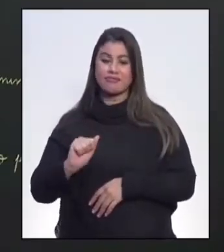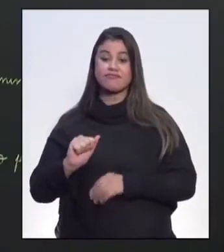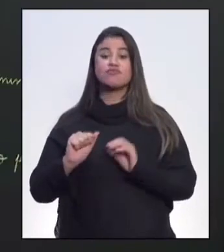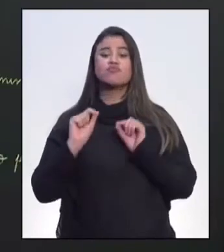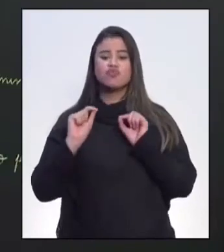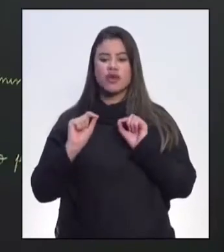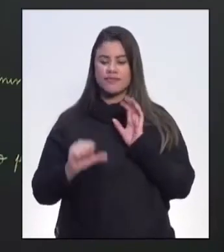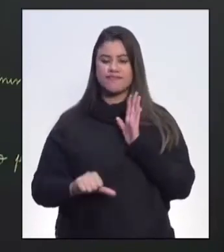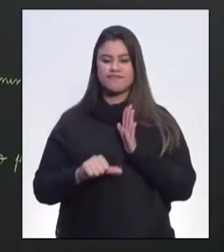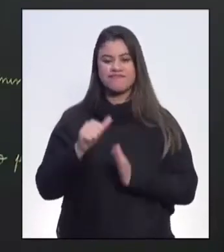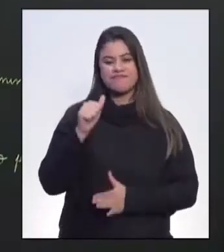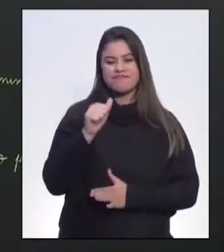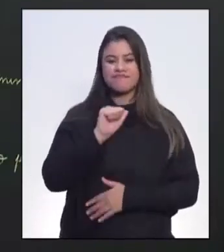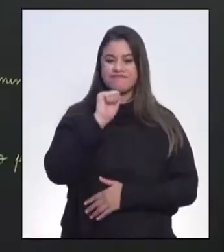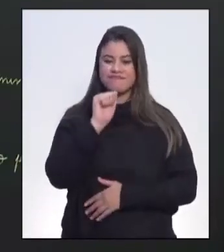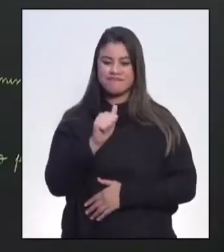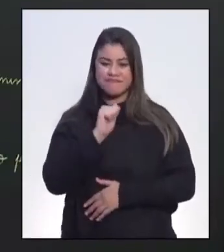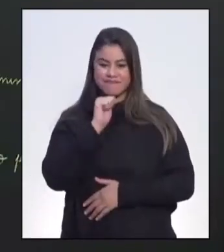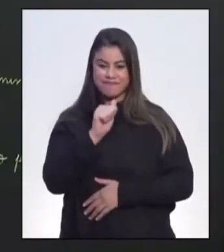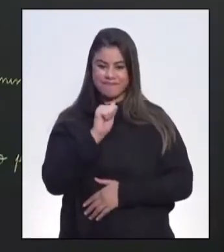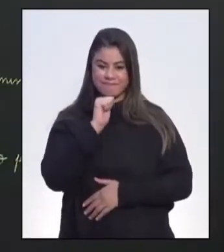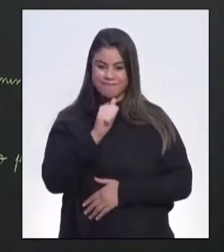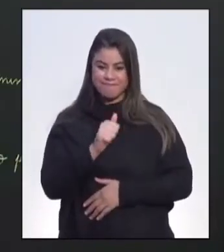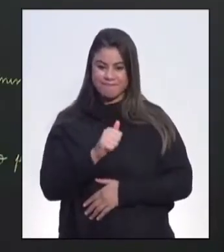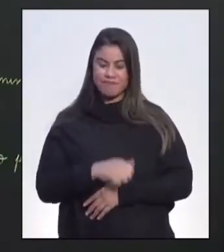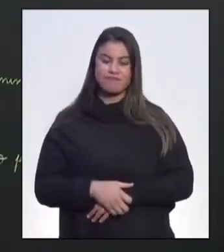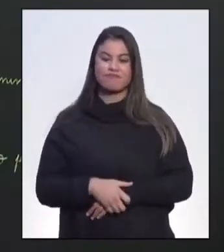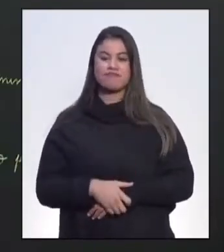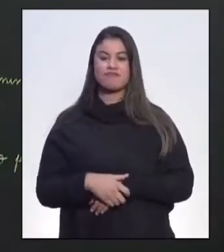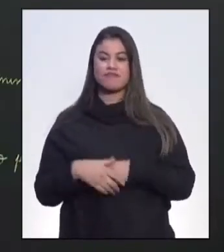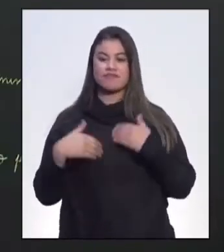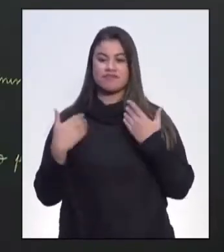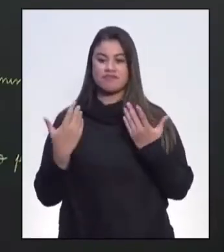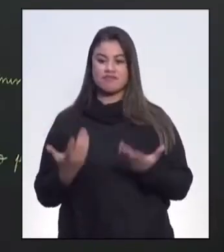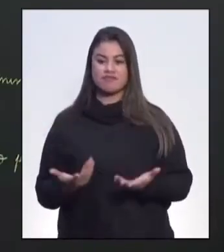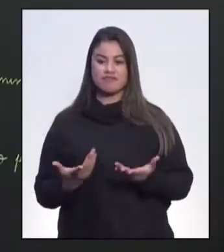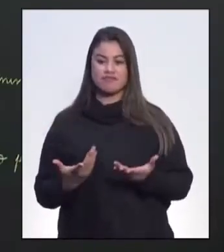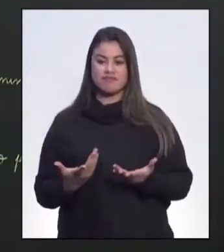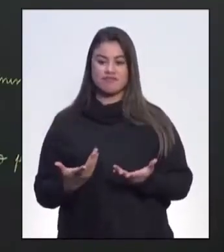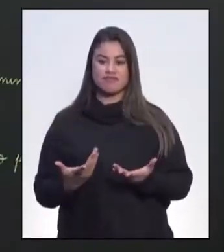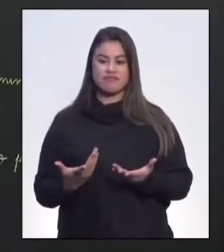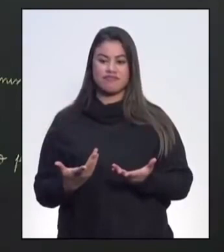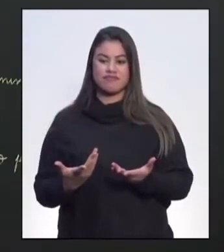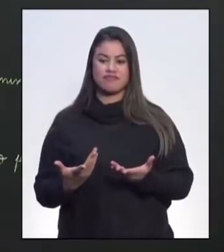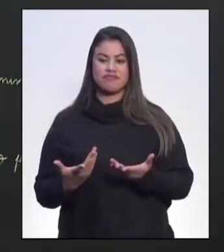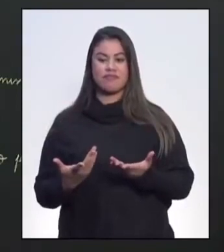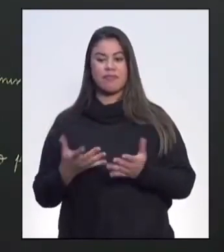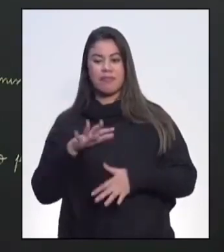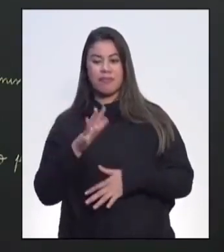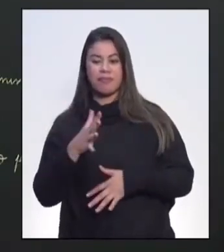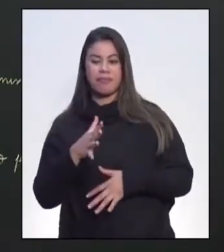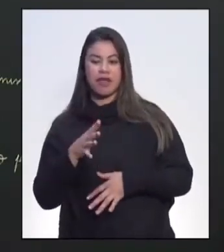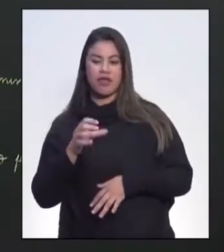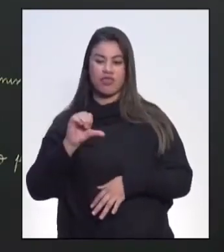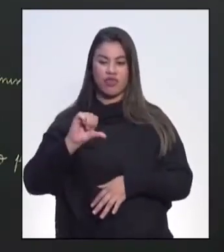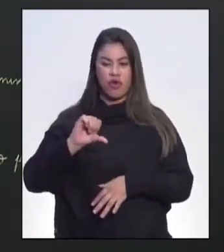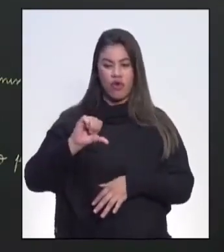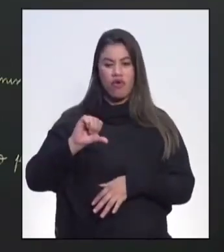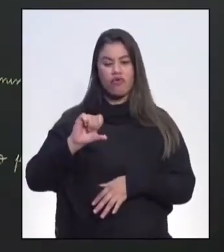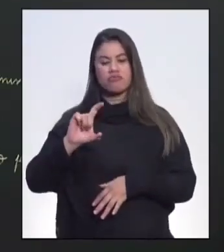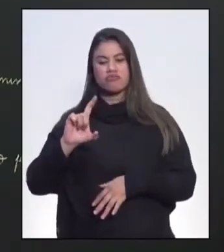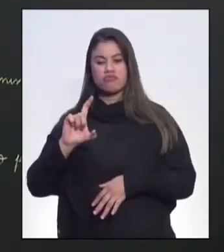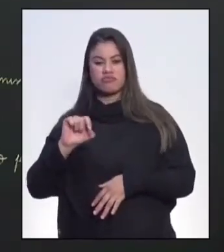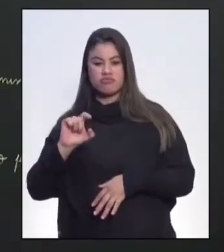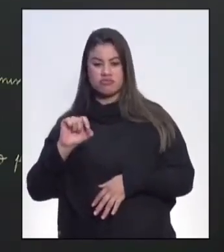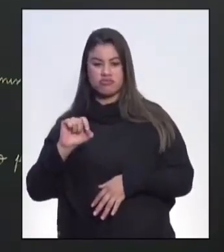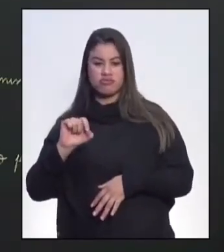Na menina, a idade para isso, assim, uma média, o mais comum, 9 e pouco, 10 anos. Temos casos de meninas